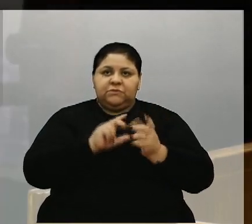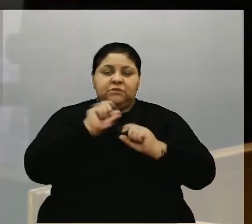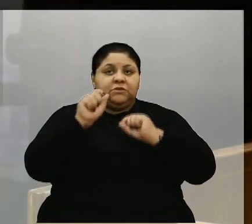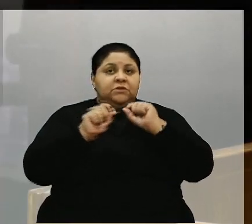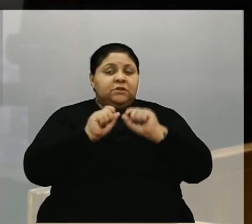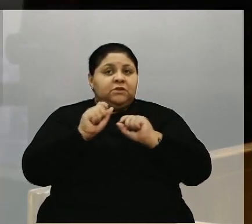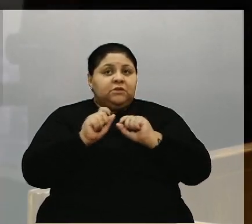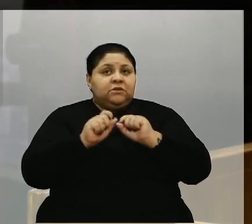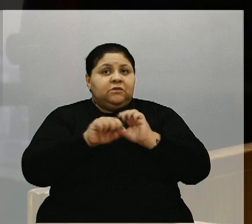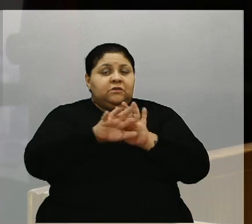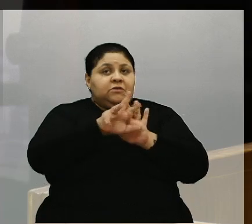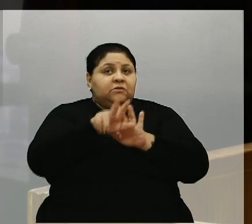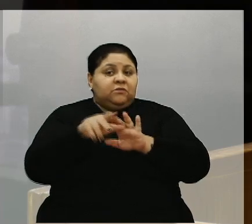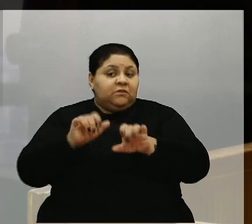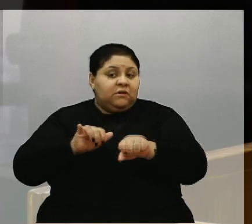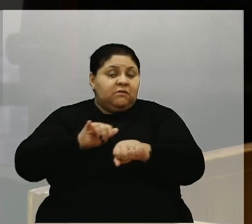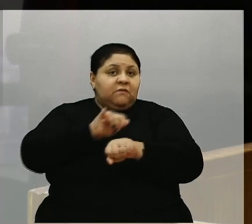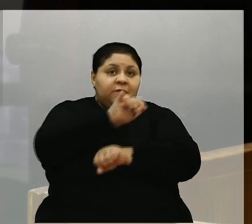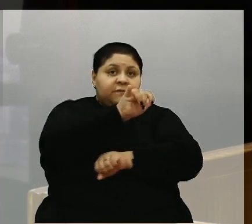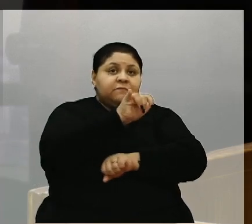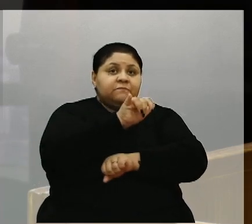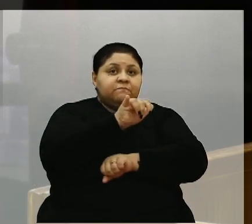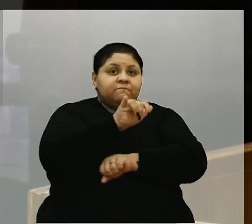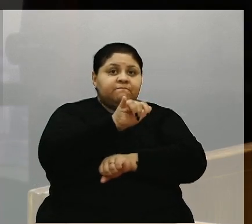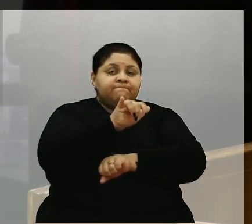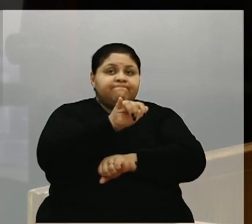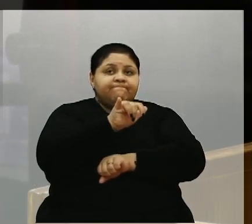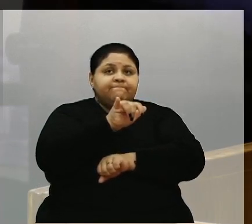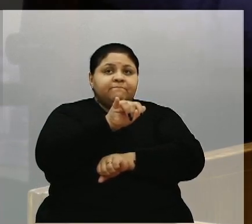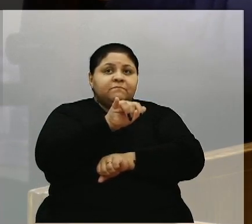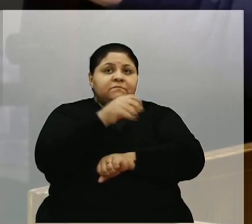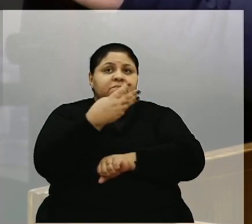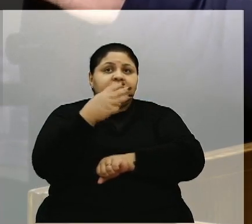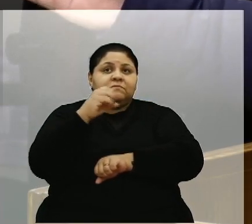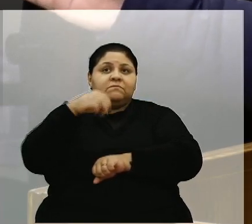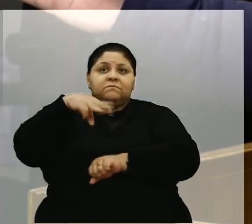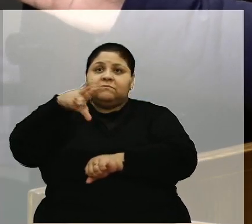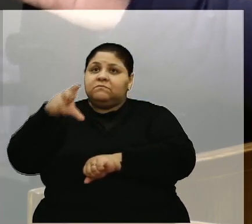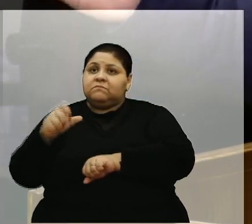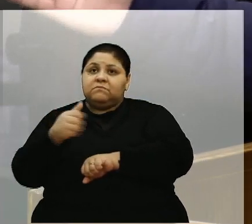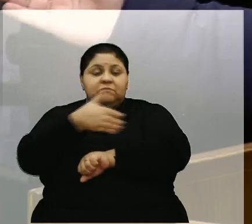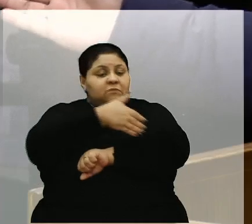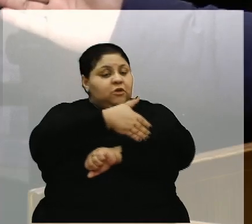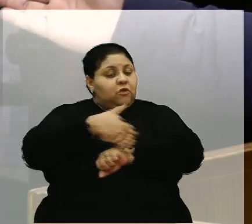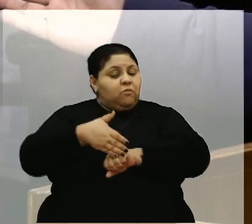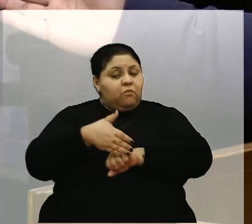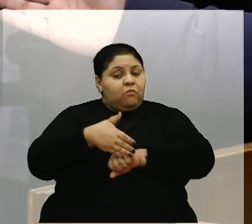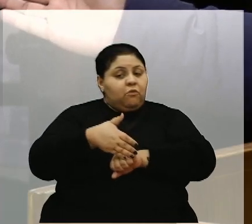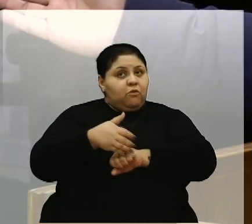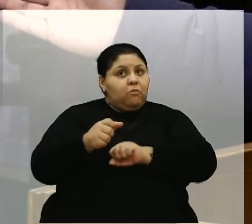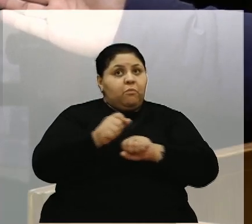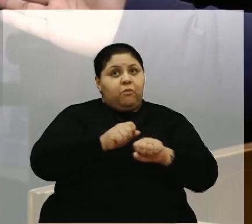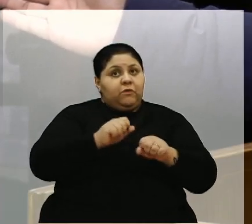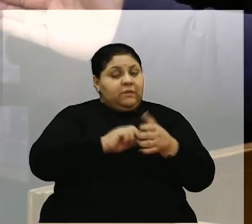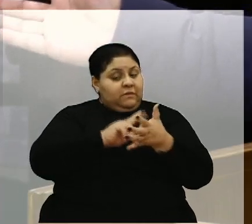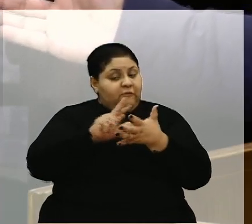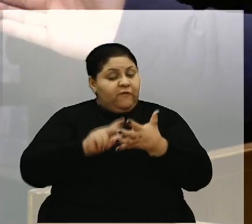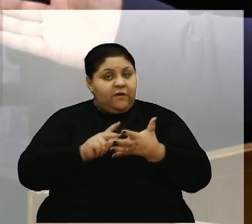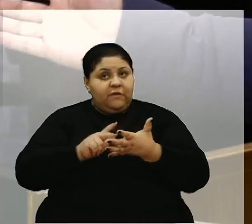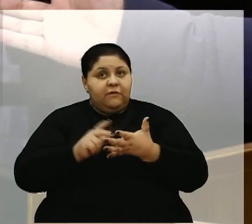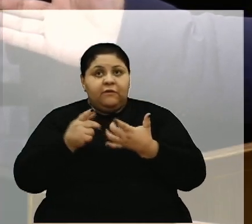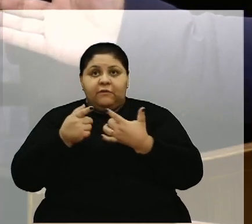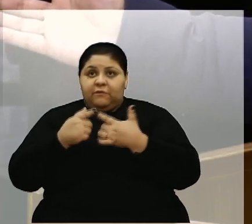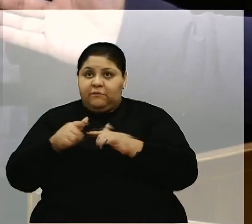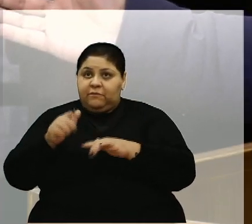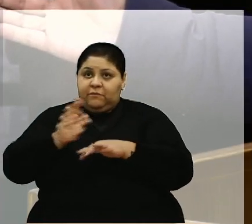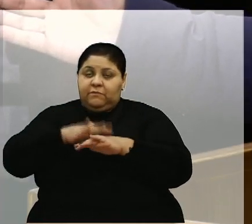cometeu o crime no aeroporto, que levou 30 milhões de reais, não era morador em situação de rua. Podemos falar de vários. Mas é mais